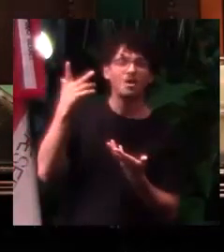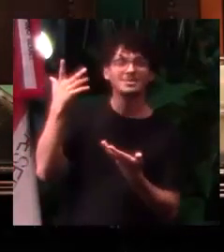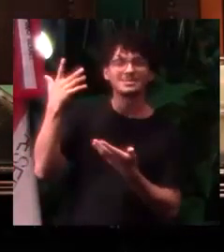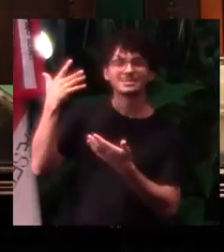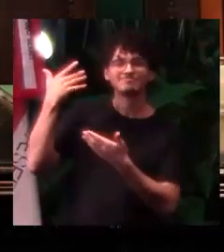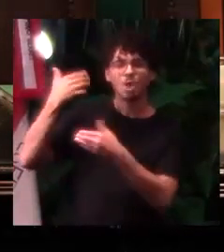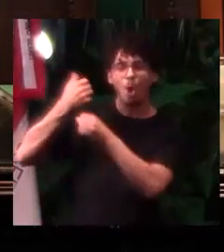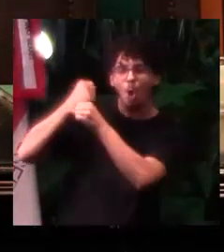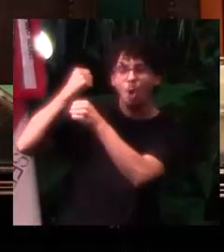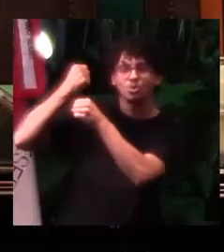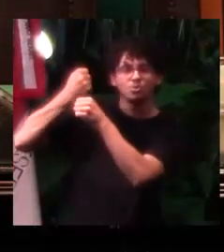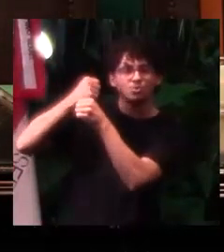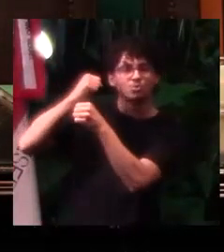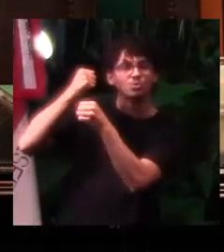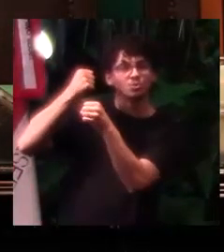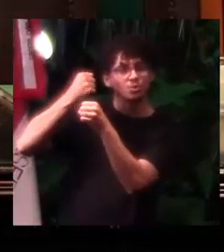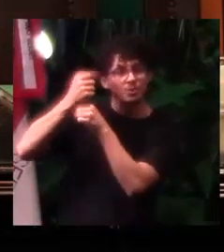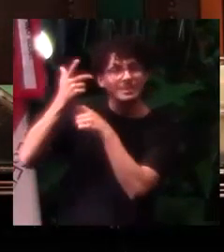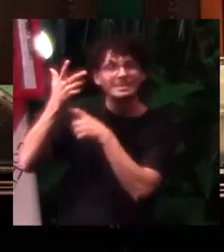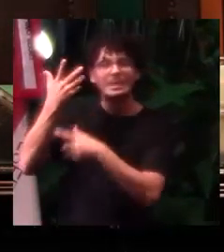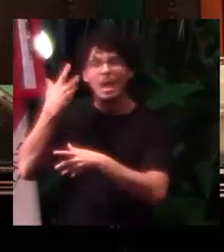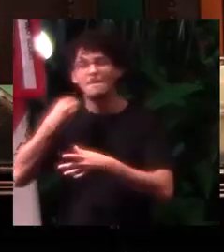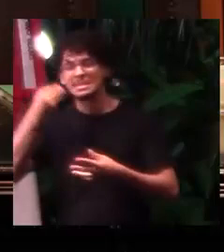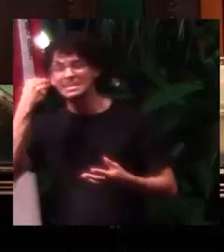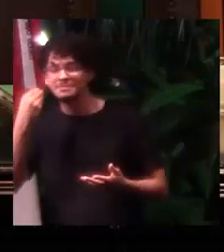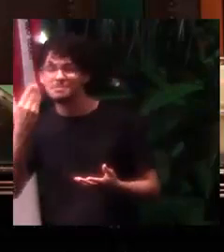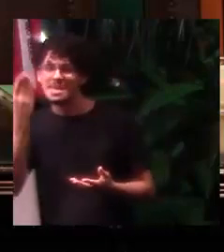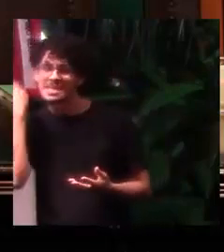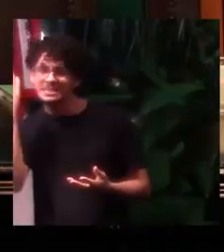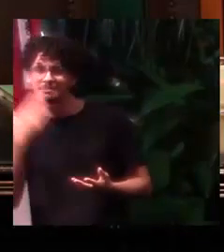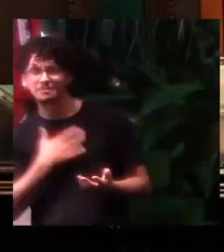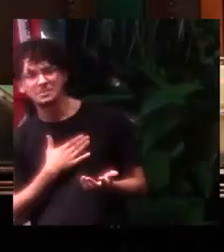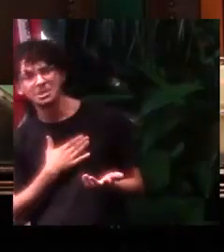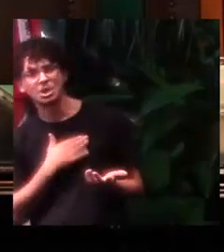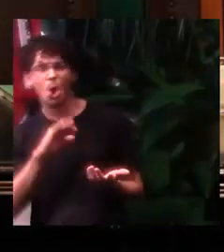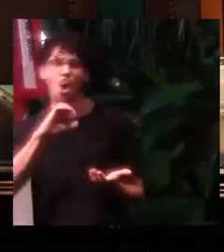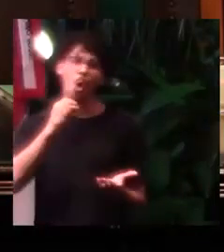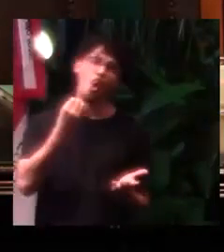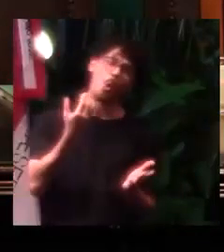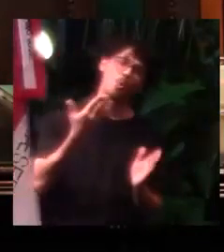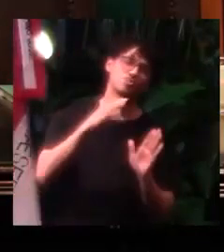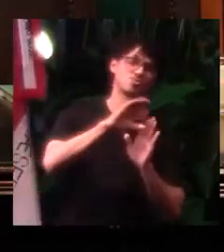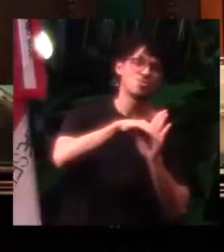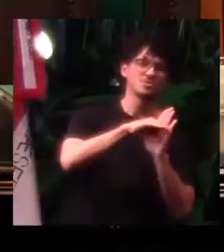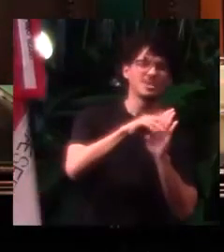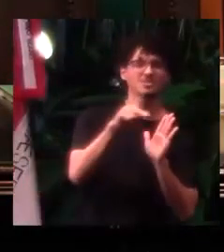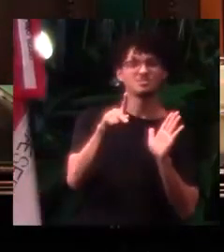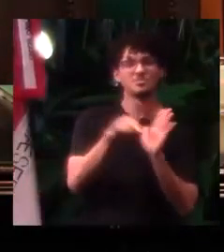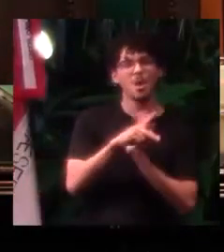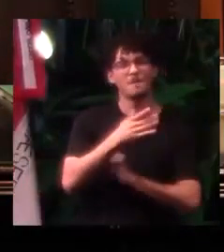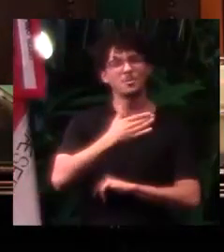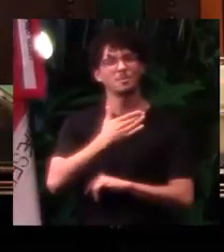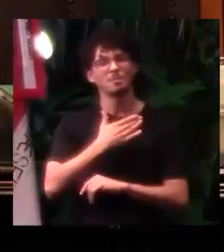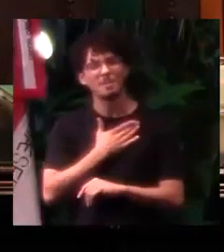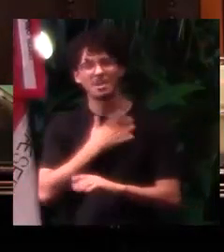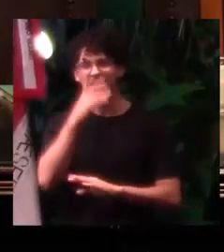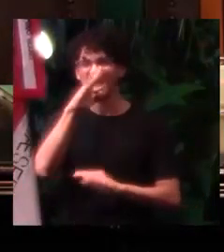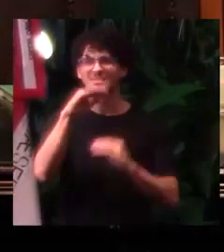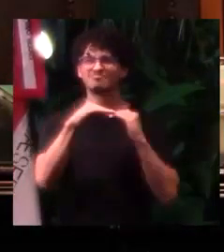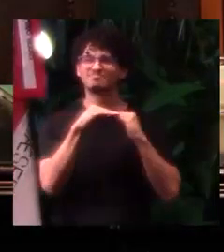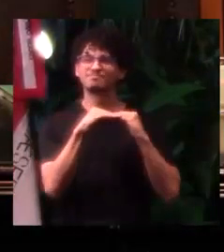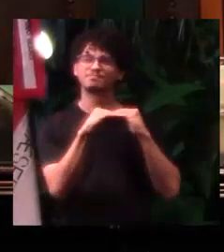calcada em uma experiência prévia, em um conceito já fechado que eu tenho, que, muitas vezes, está